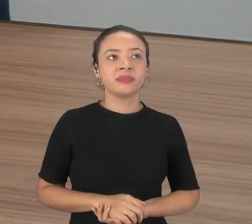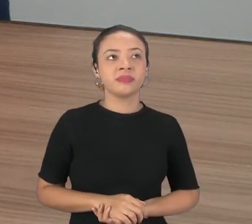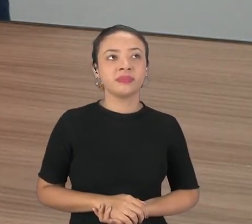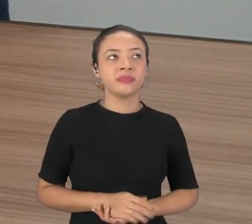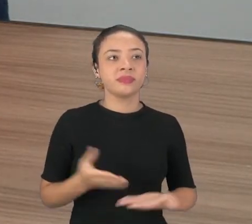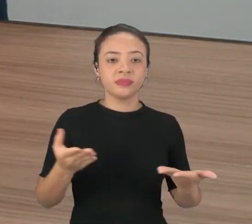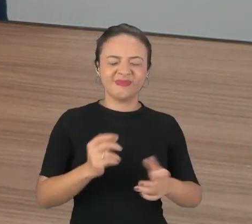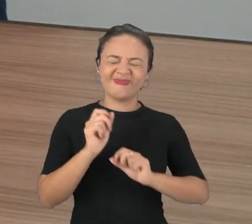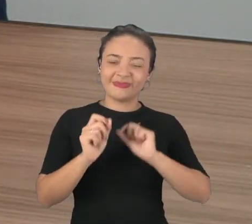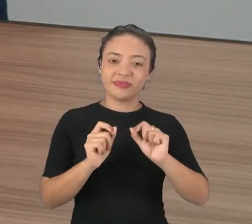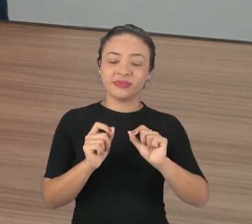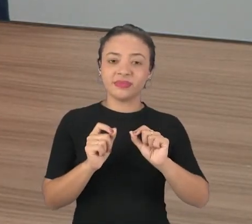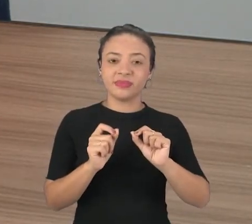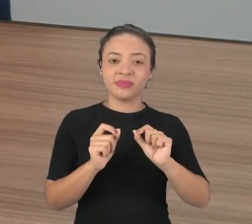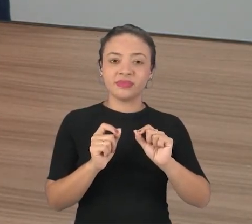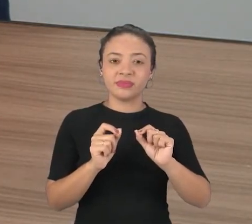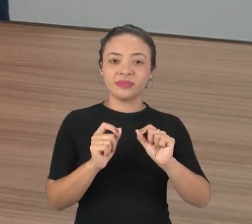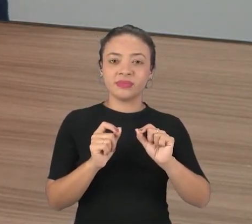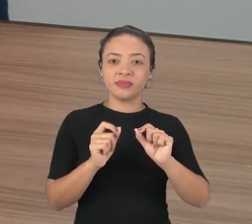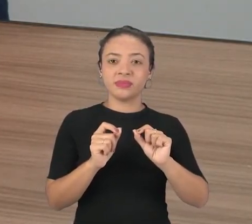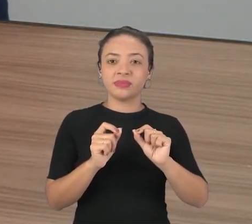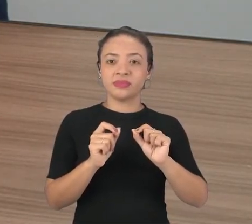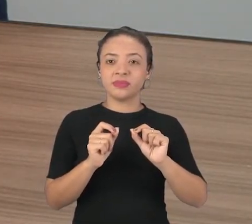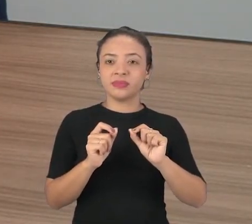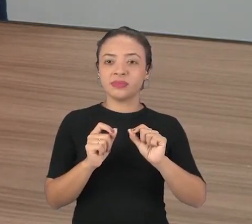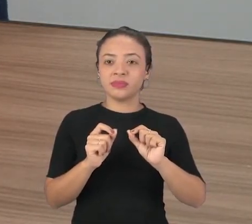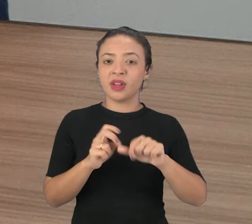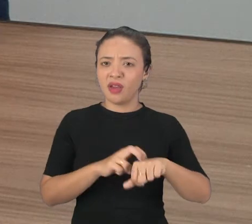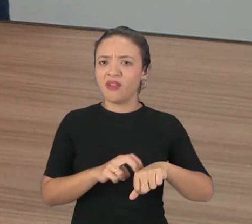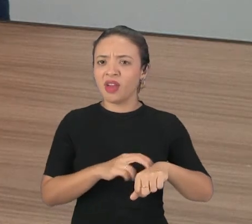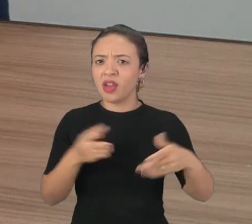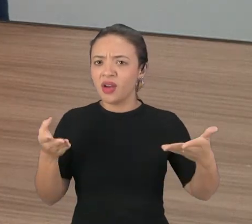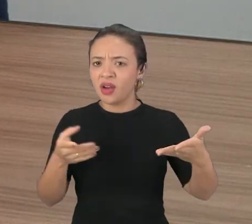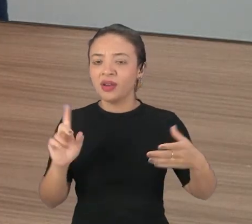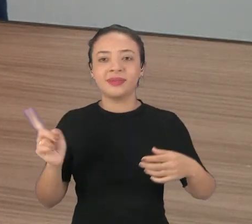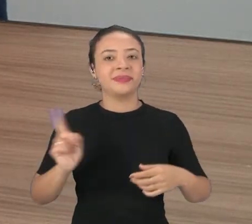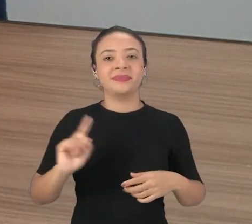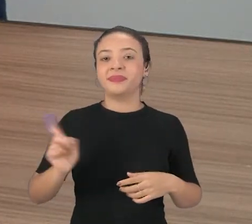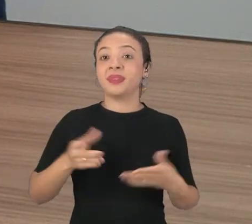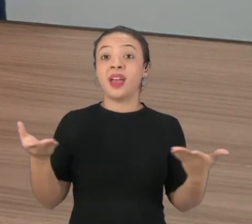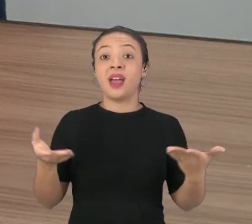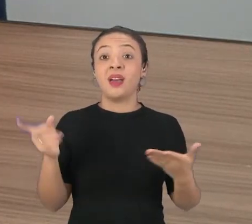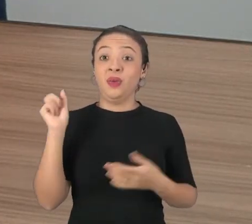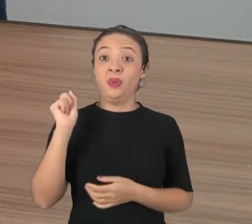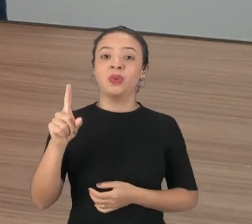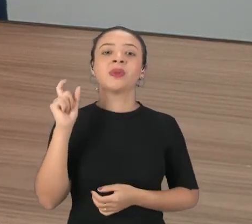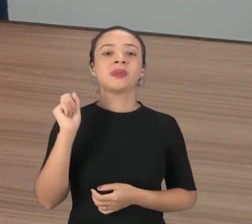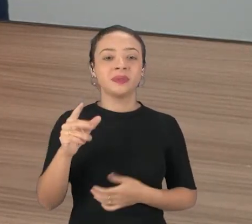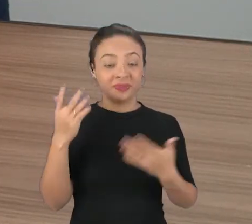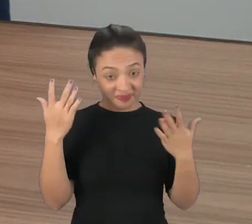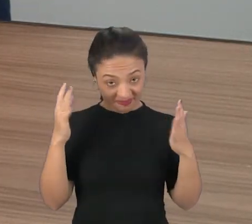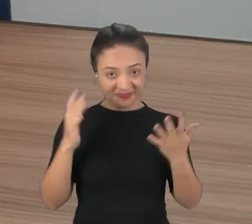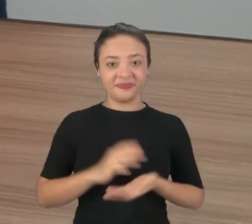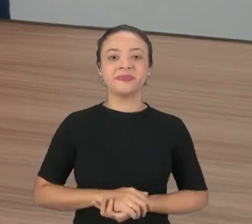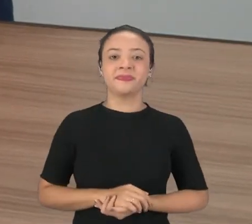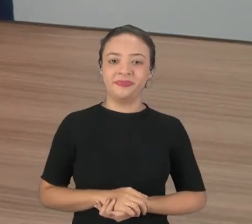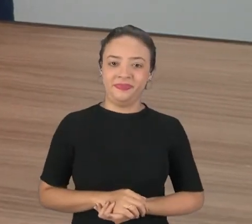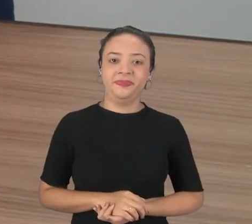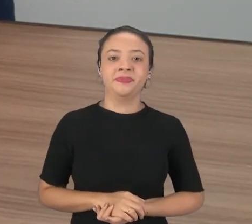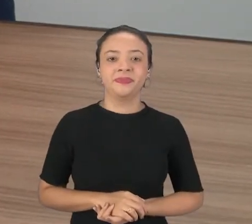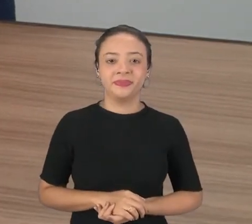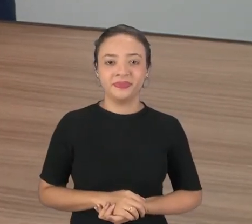e agora qual será a próxima pulseira verde não Azul isso